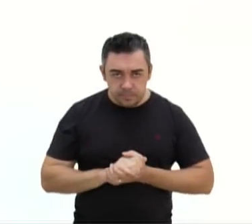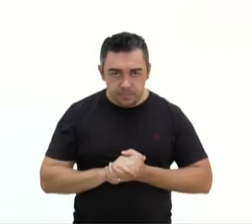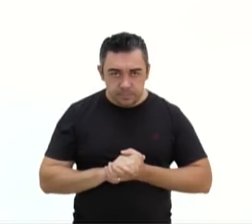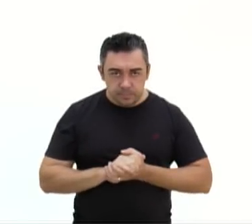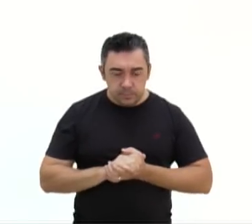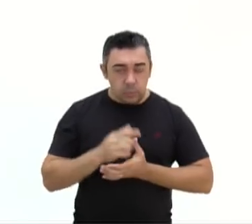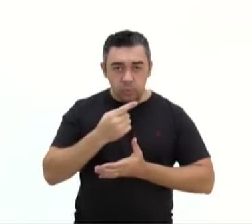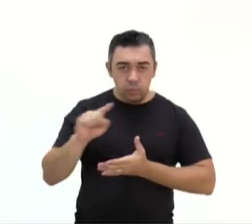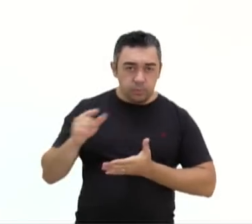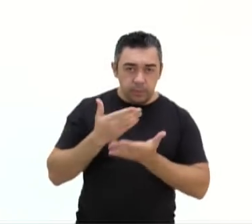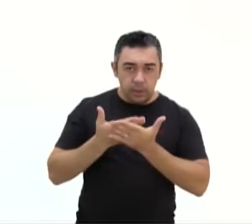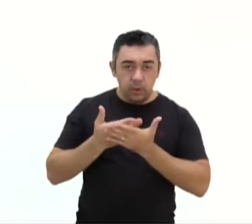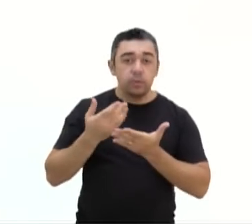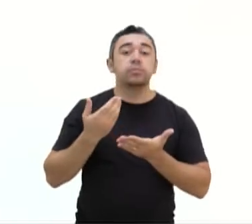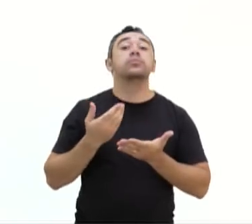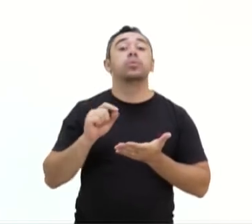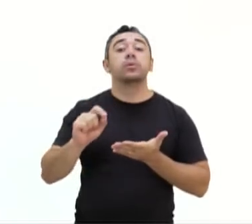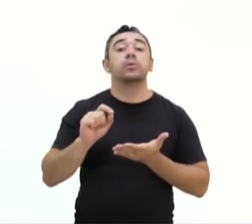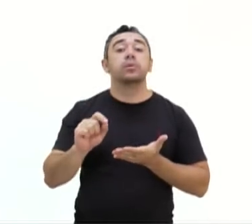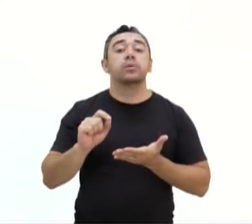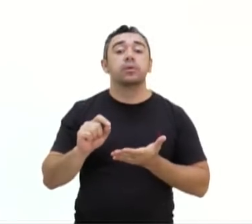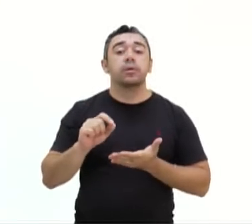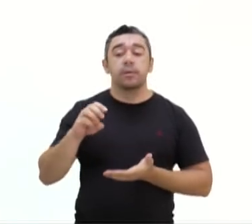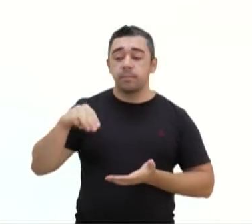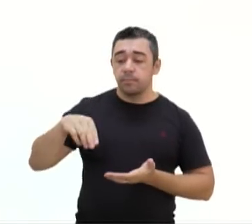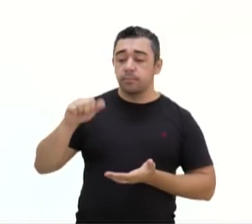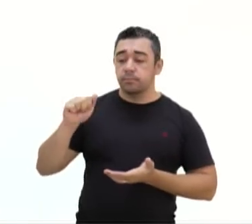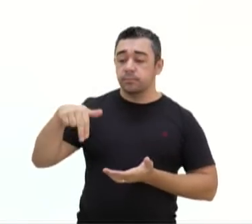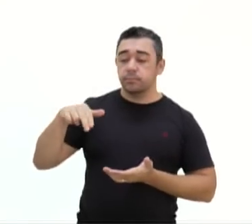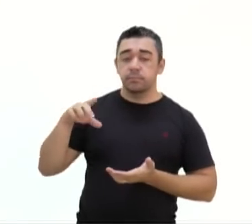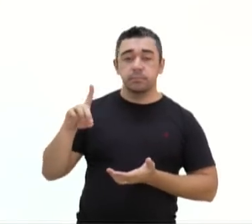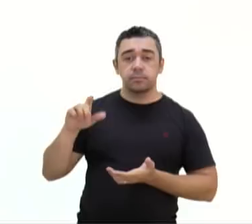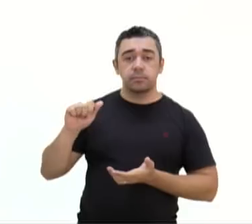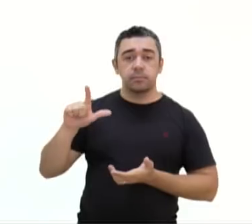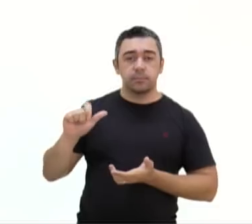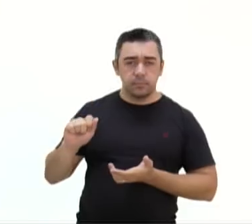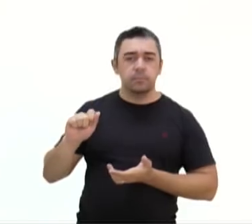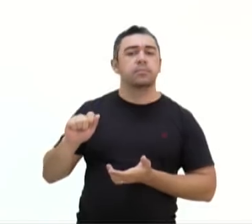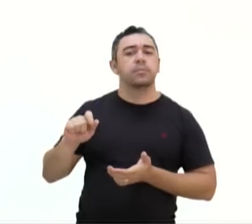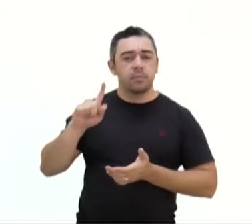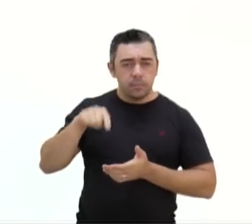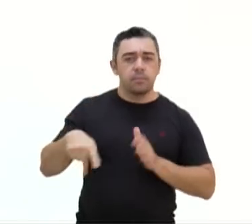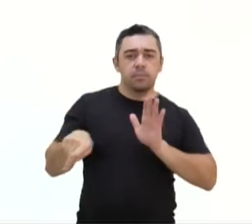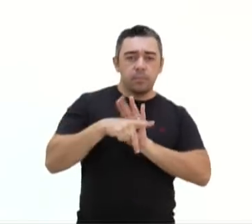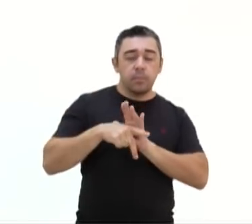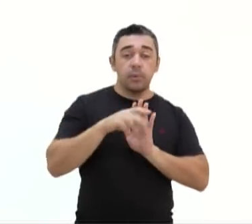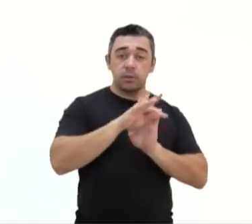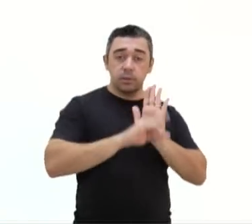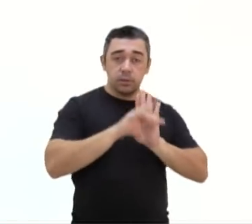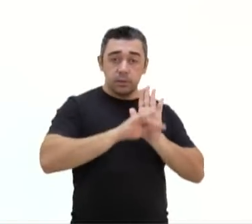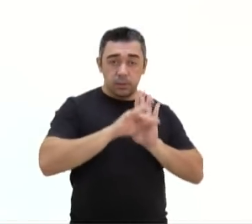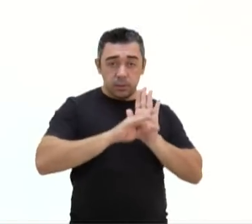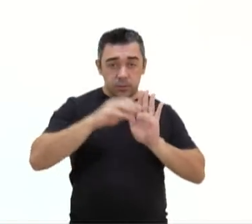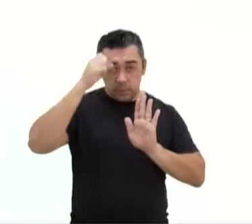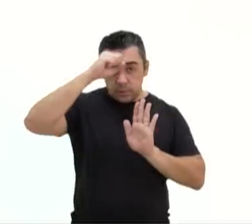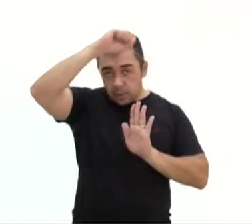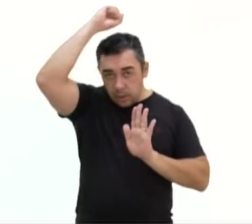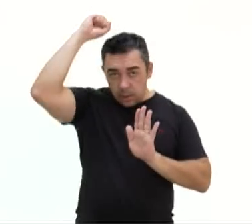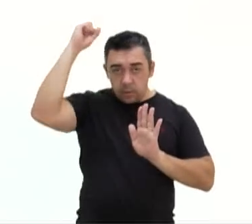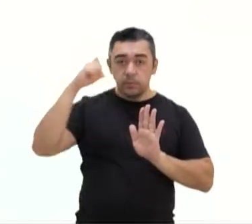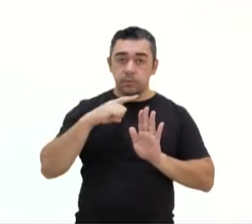nossa última aula, nós estudamos as mandalas como forma de textos sagrados que transmitem mensagem